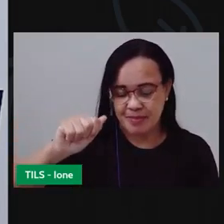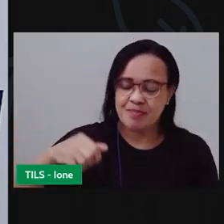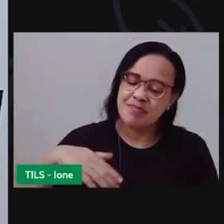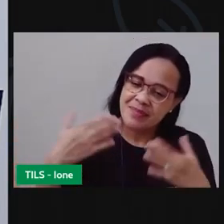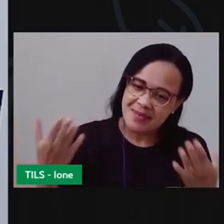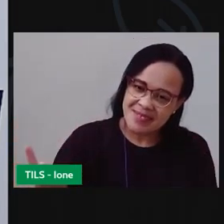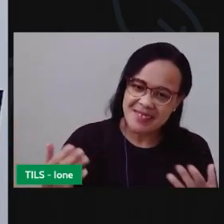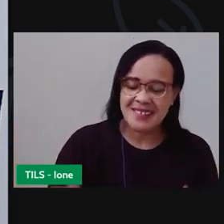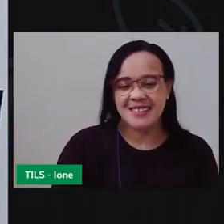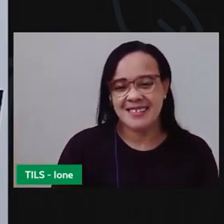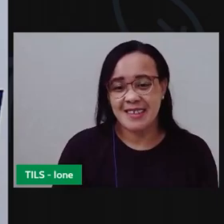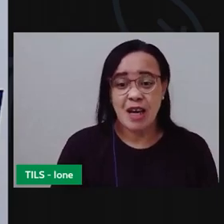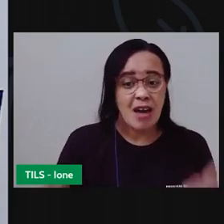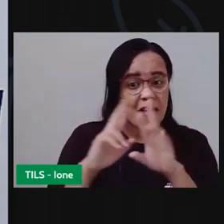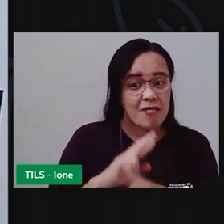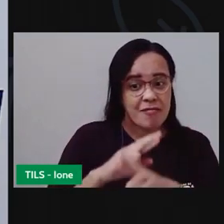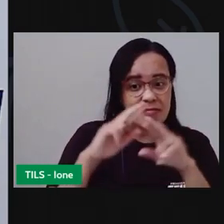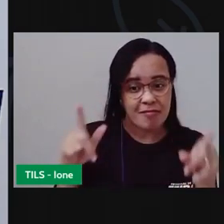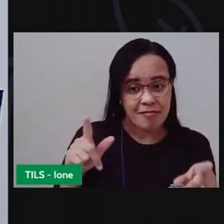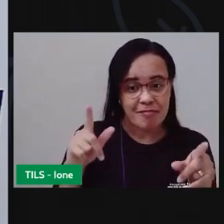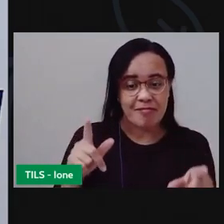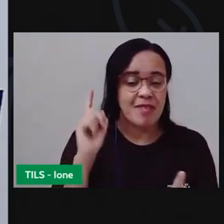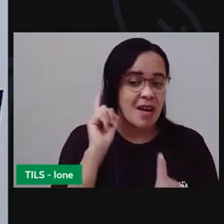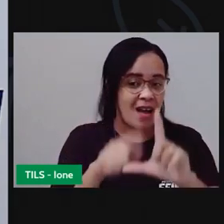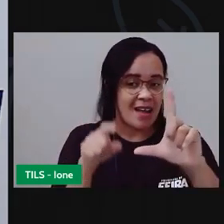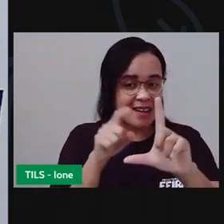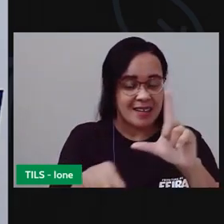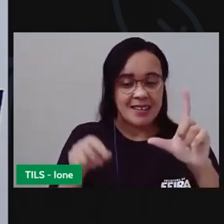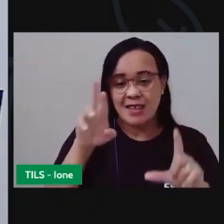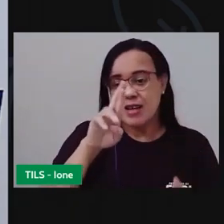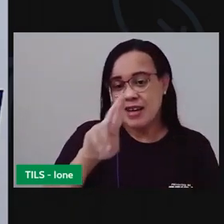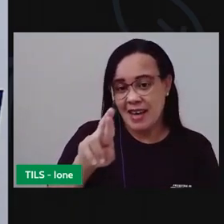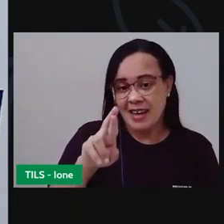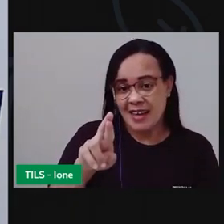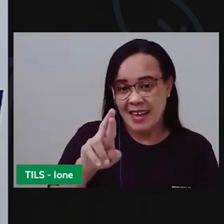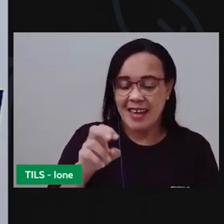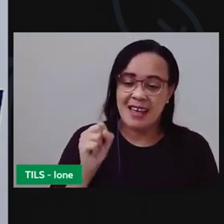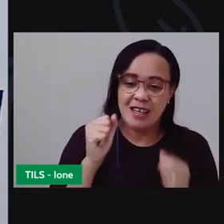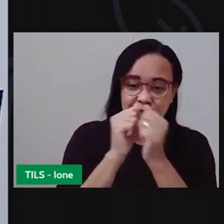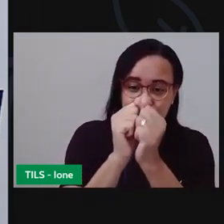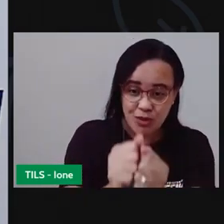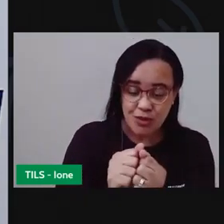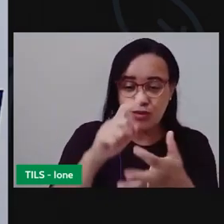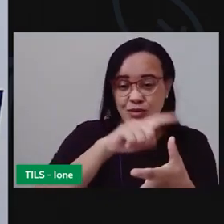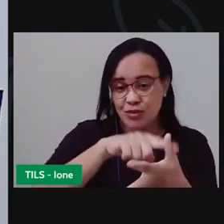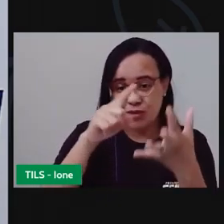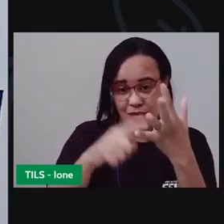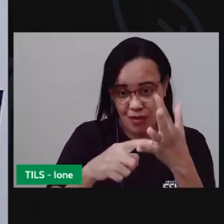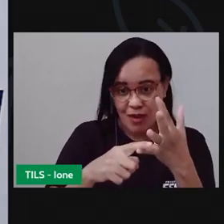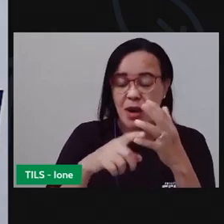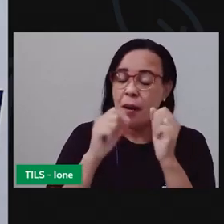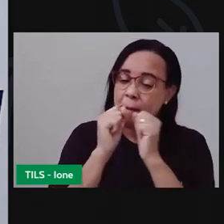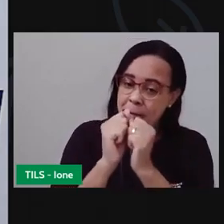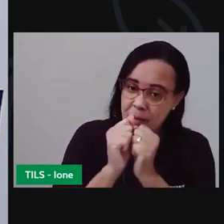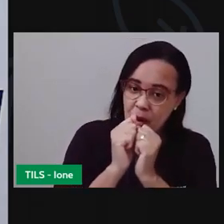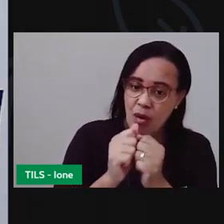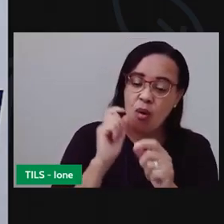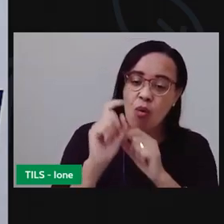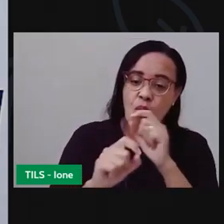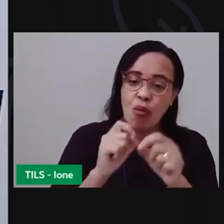Olha o som, que é diferente de quando a letra R só está com a vogal, que vai produzir sílabas,